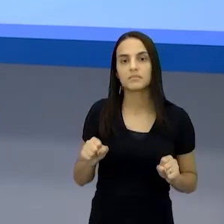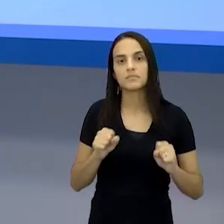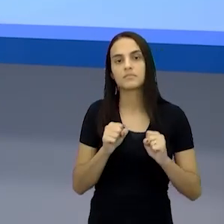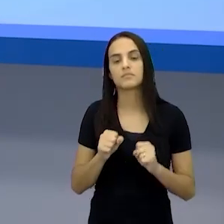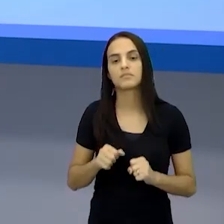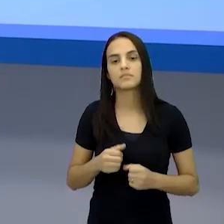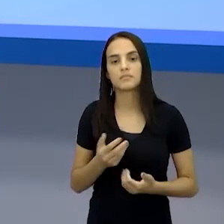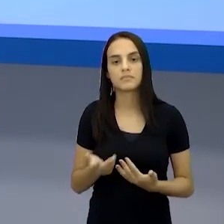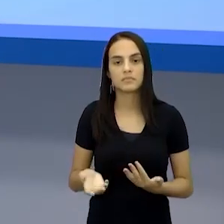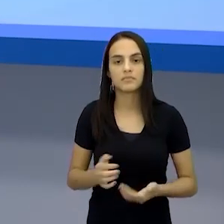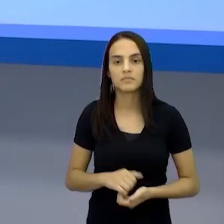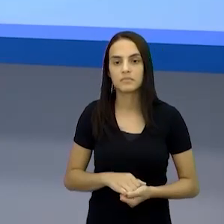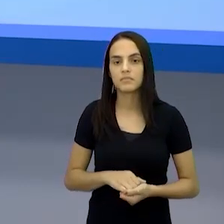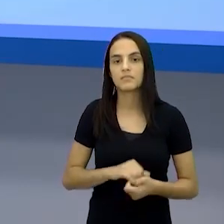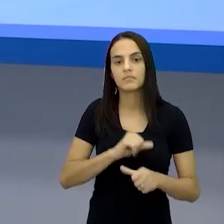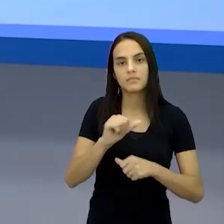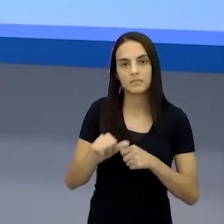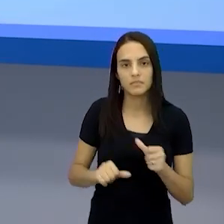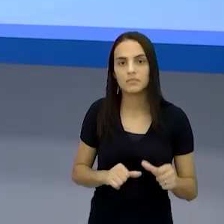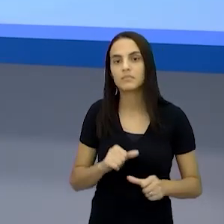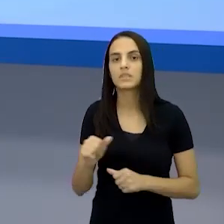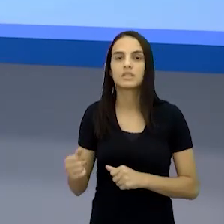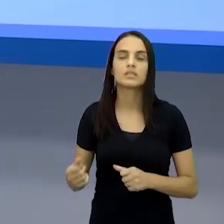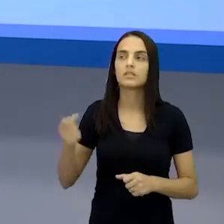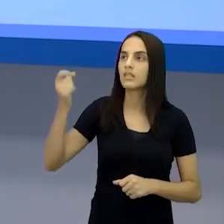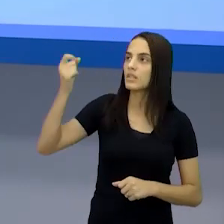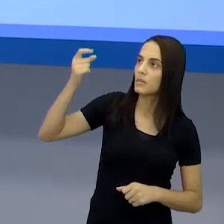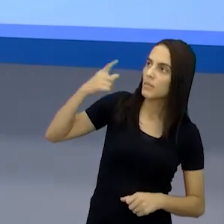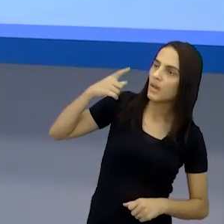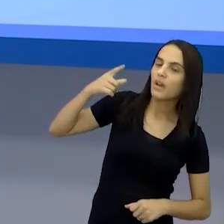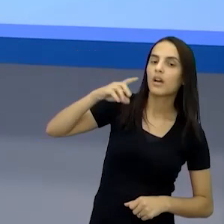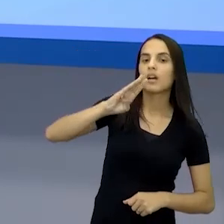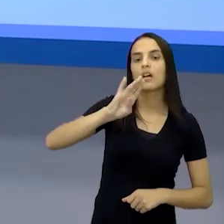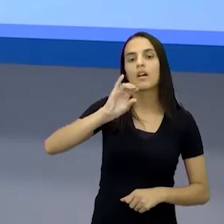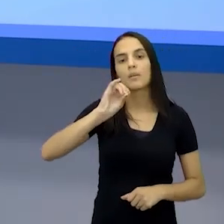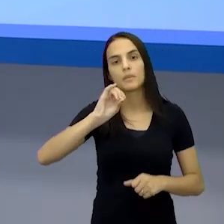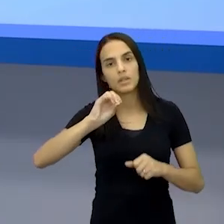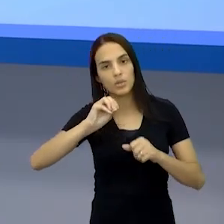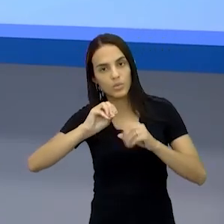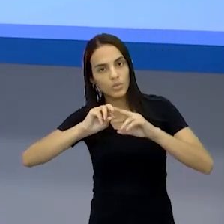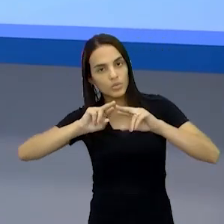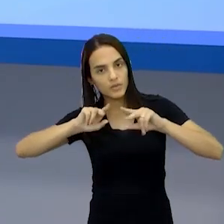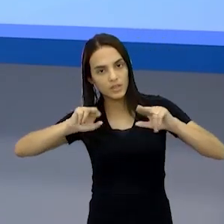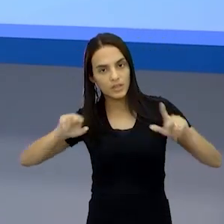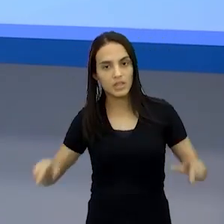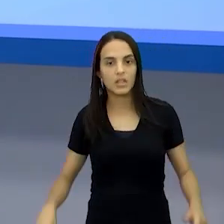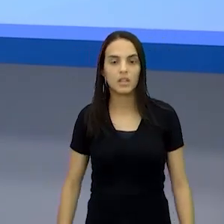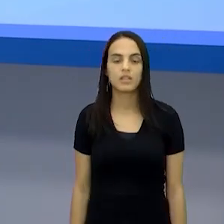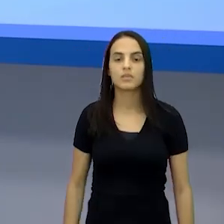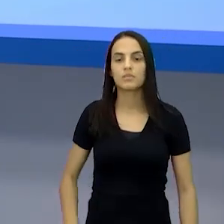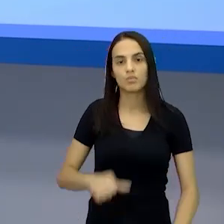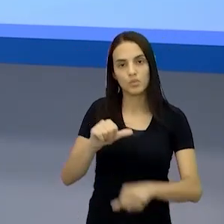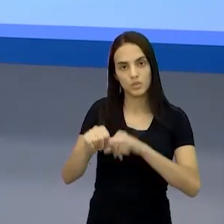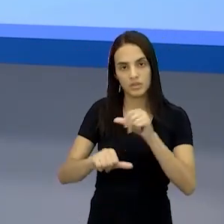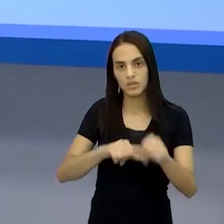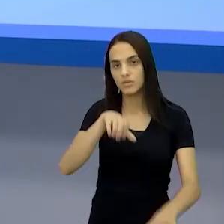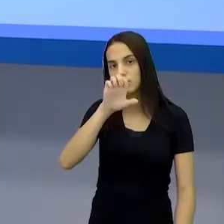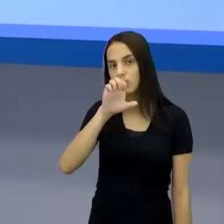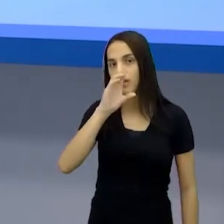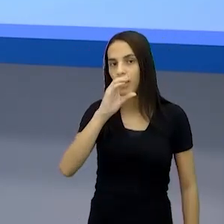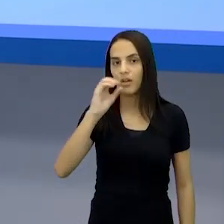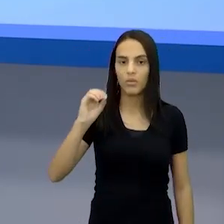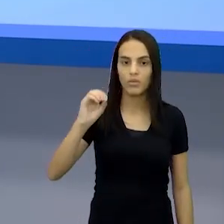né, a mudança climática, né, a biodiversidade, né, alterando aí o seu